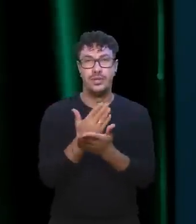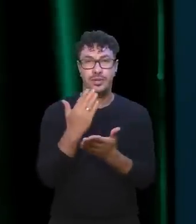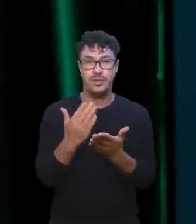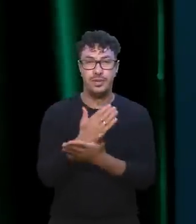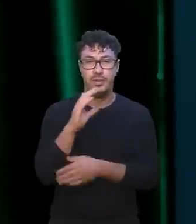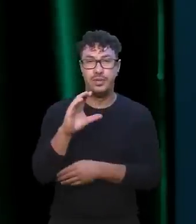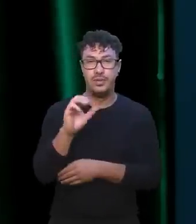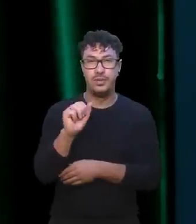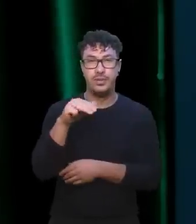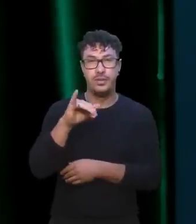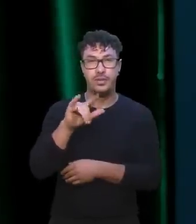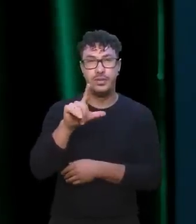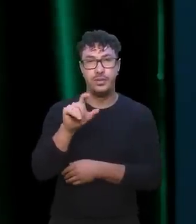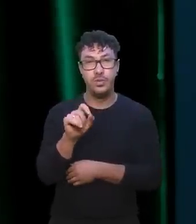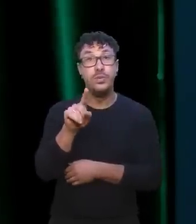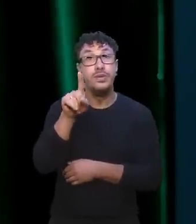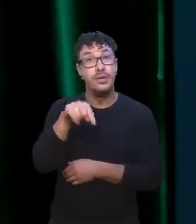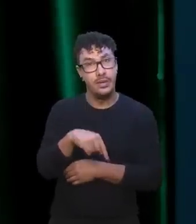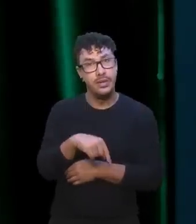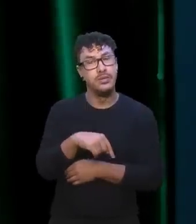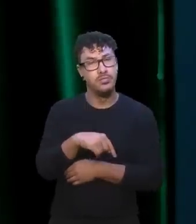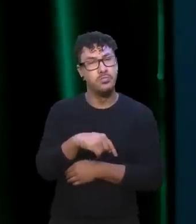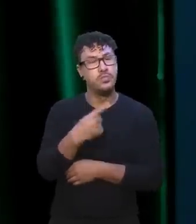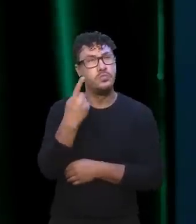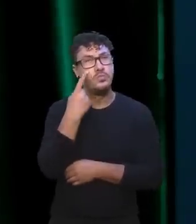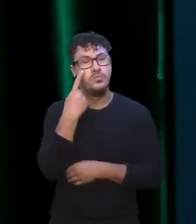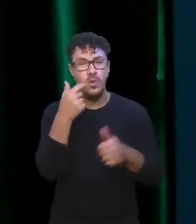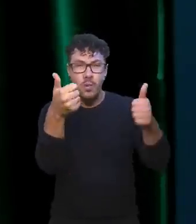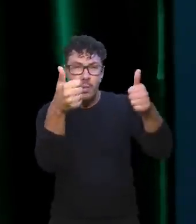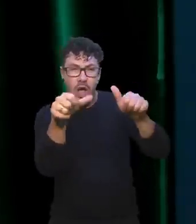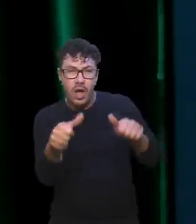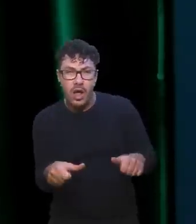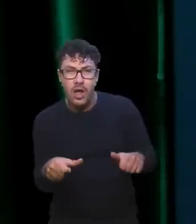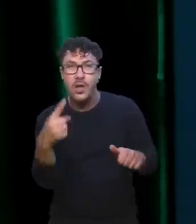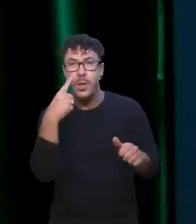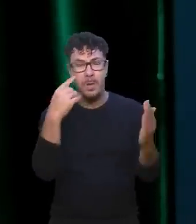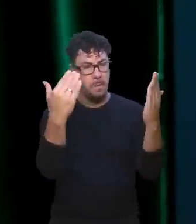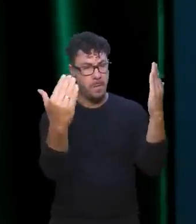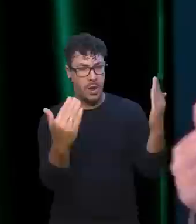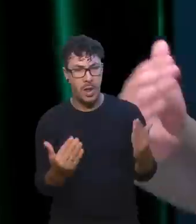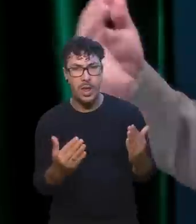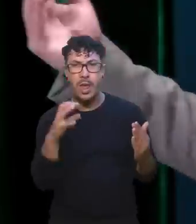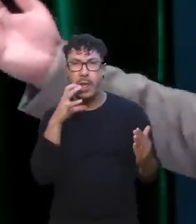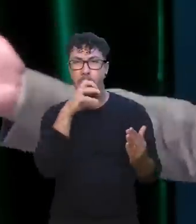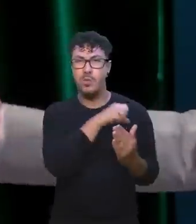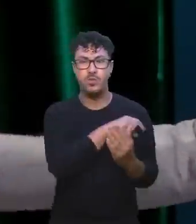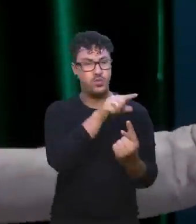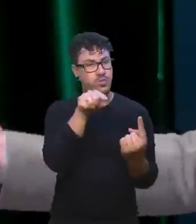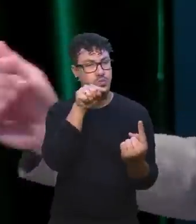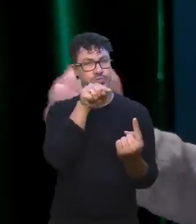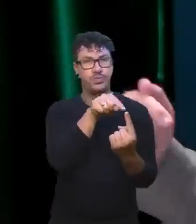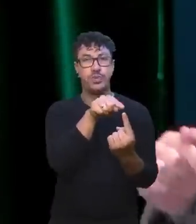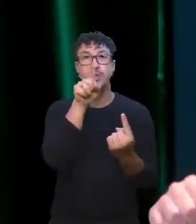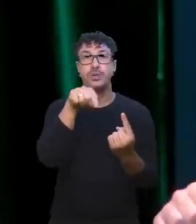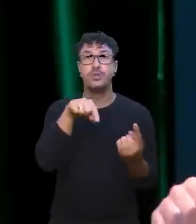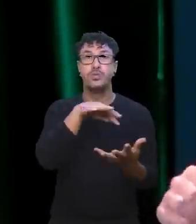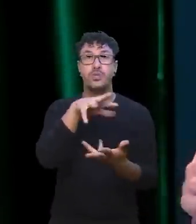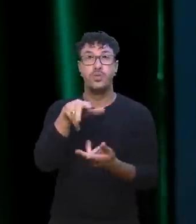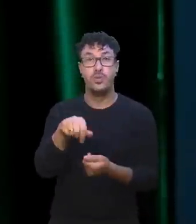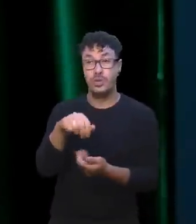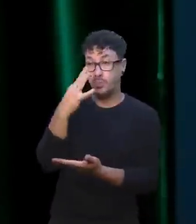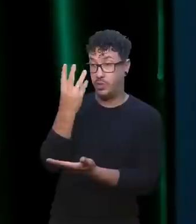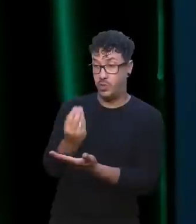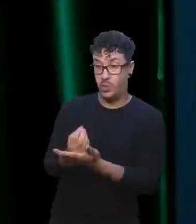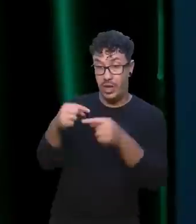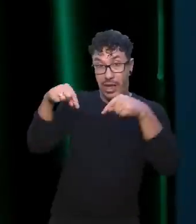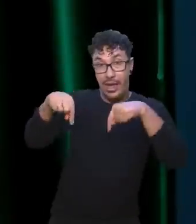é um espírito que consegue muito bem fazer um raio-x, fazer um diagnóstico exato do mundo espiritual para cá, é